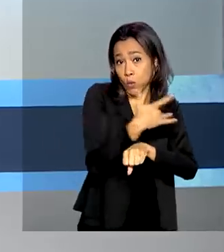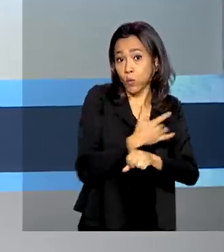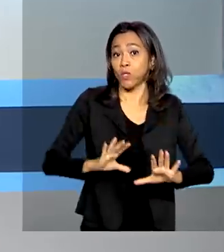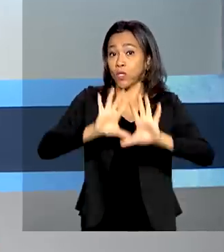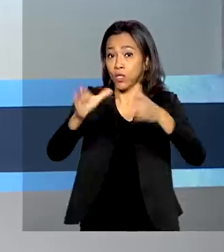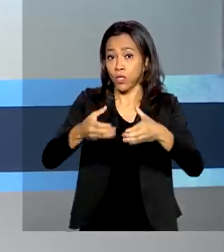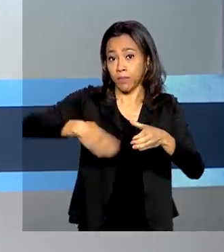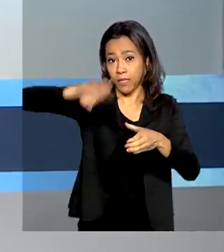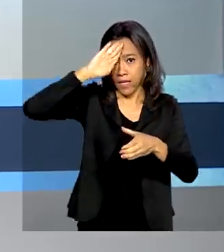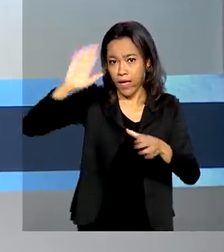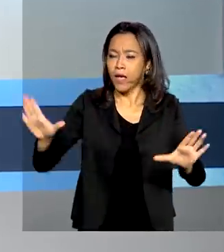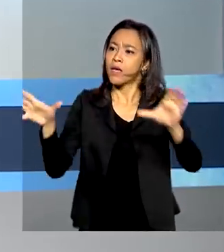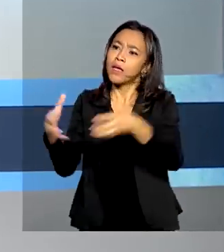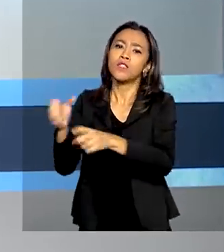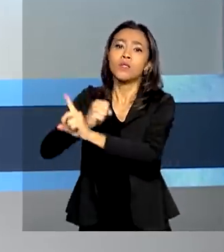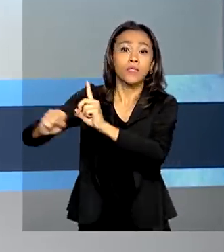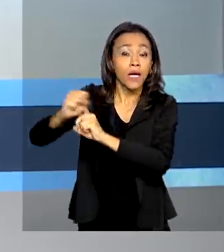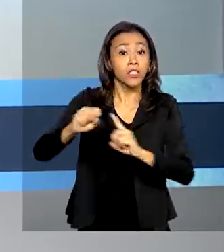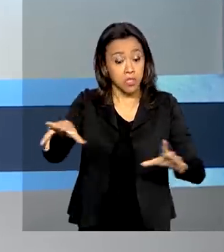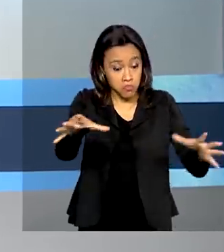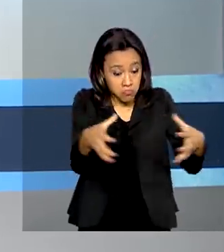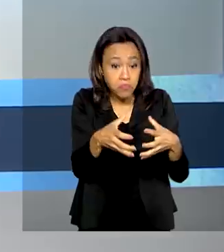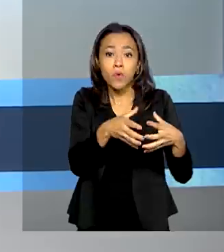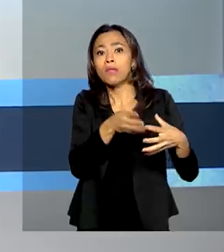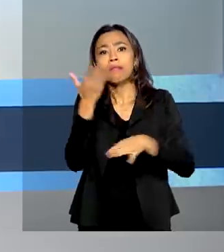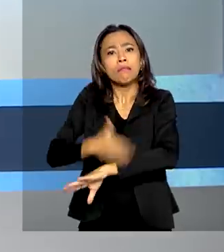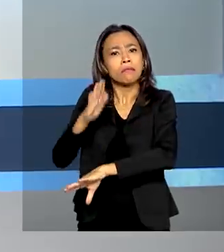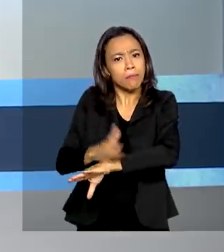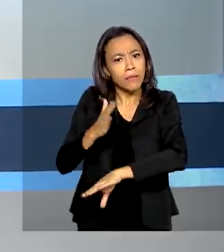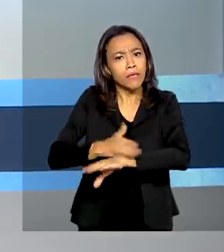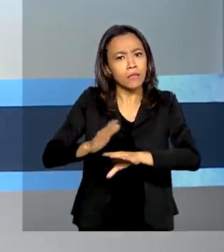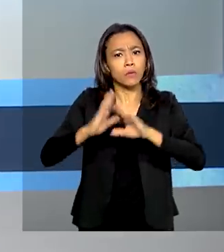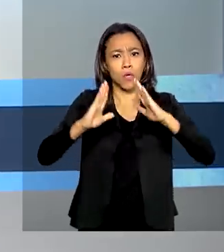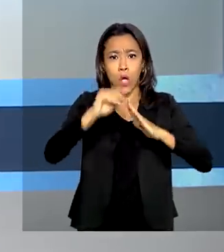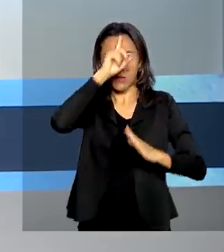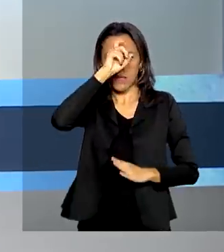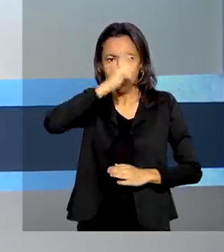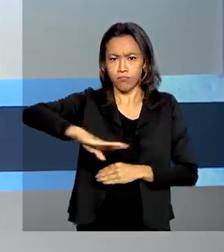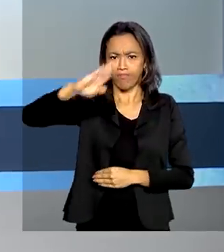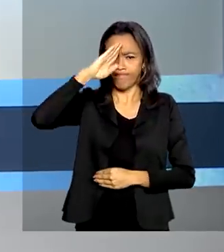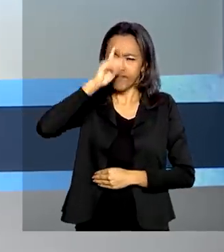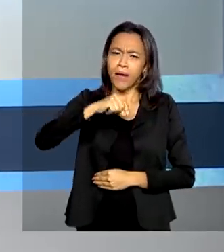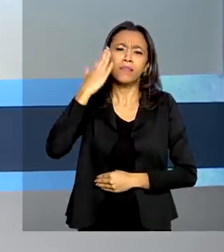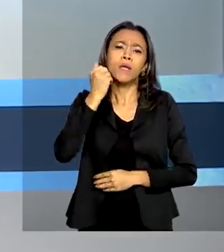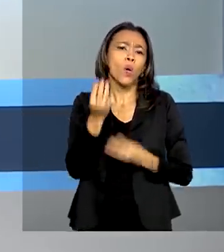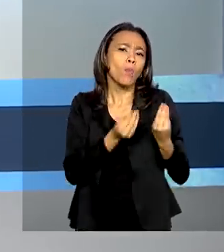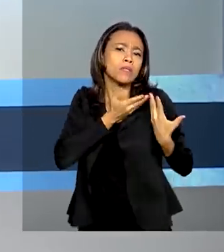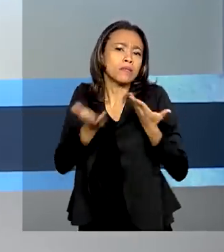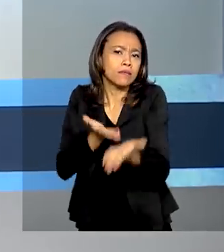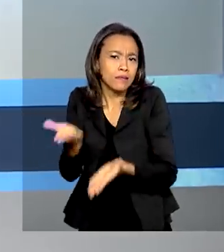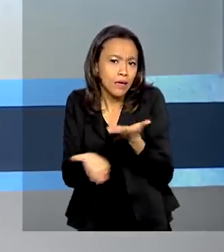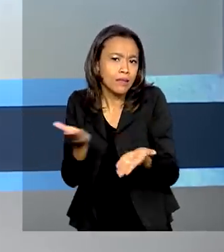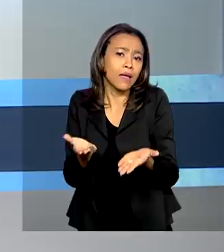civis participam de um treinamento em hospitais das Forças Armadas para atuarem em emergências clínicas e cuidados